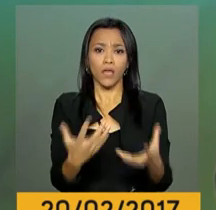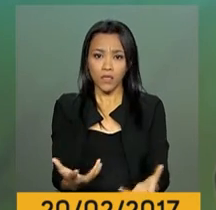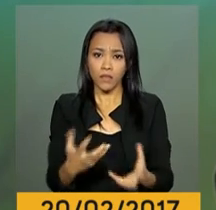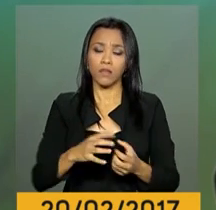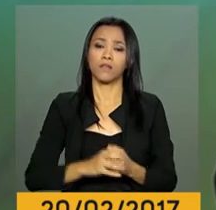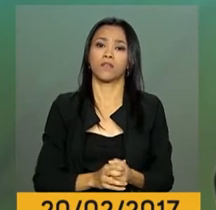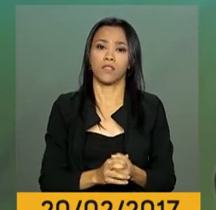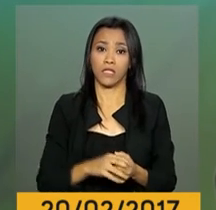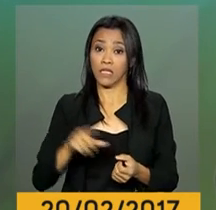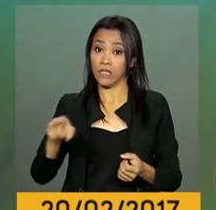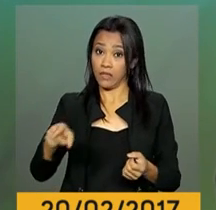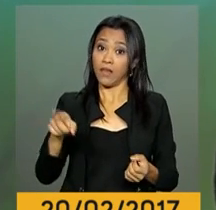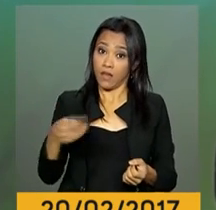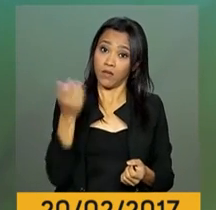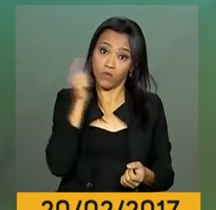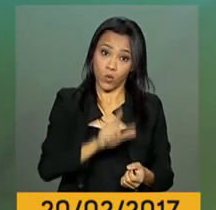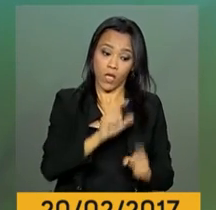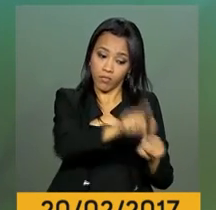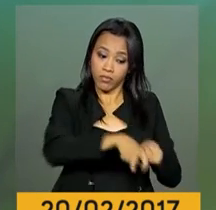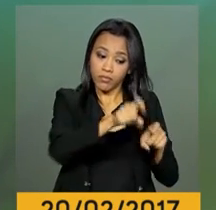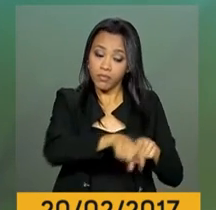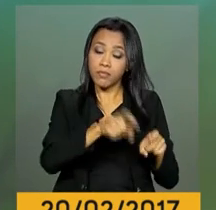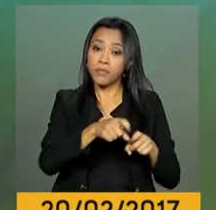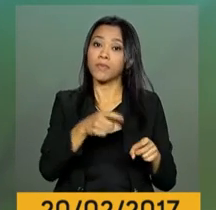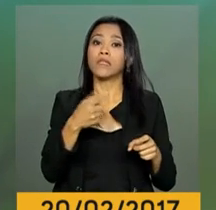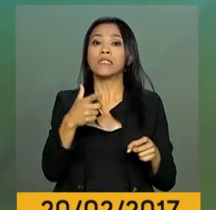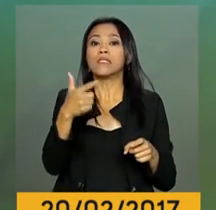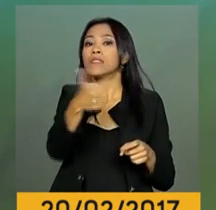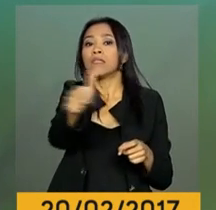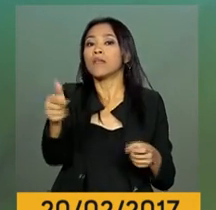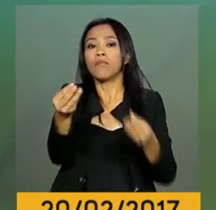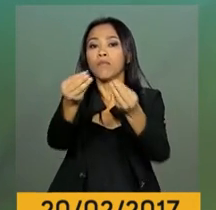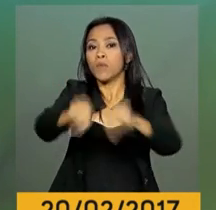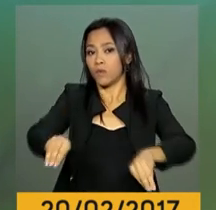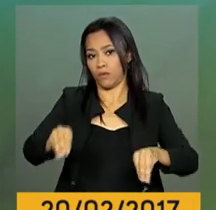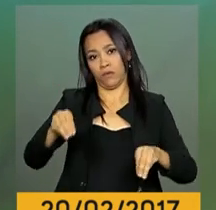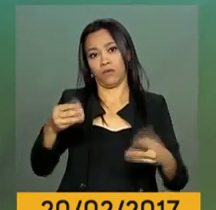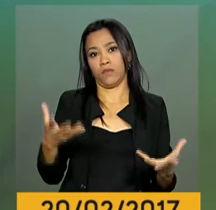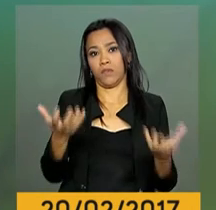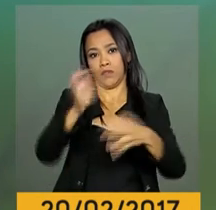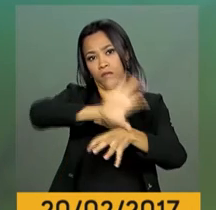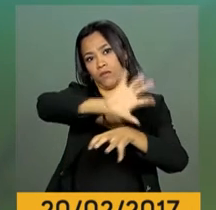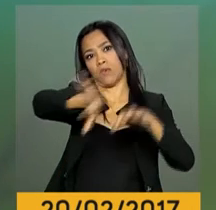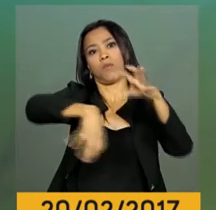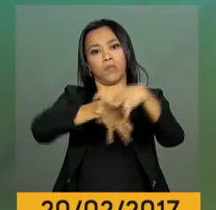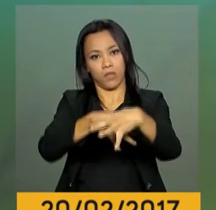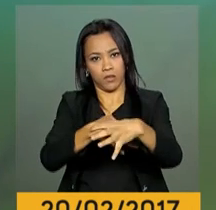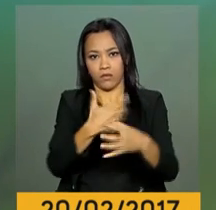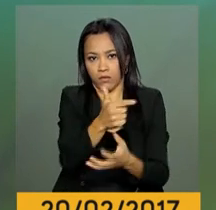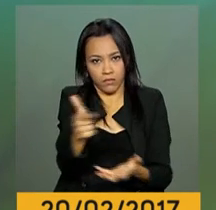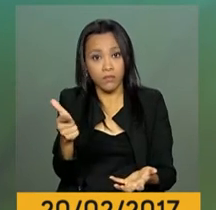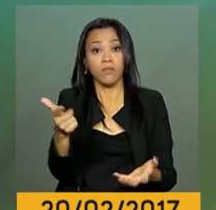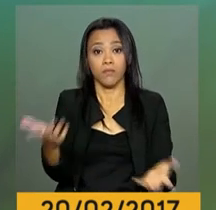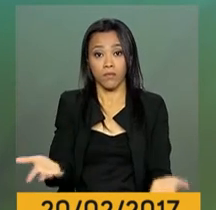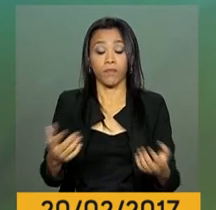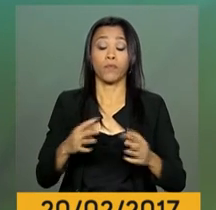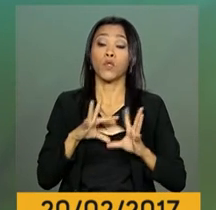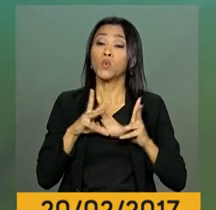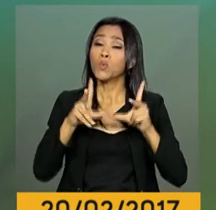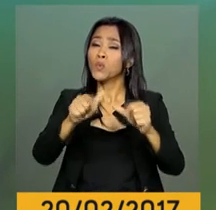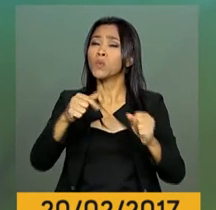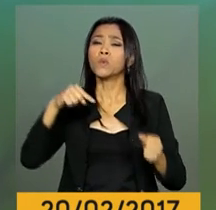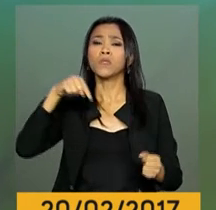vulnerar, sem ferir o meio ambiente brasileiro, né? E, na verdade, tudo isso